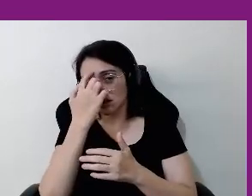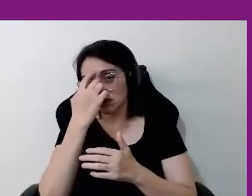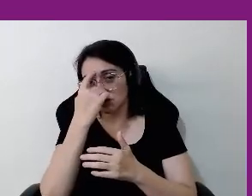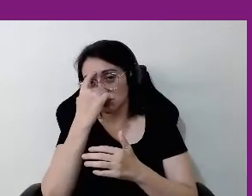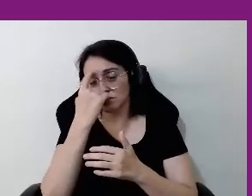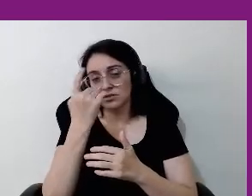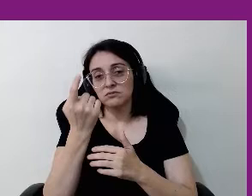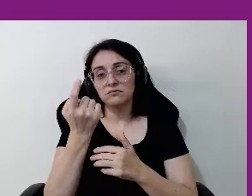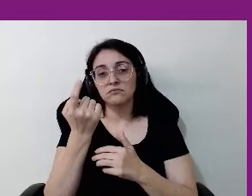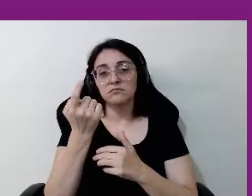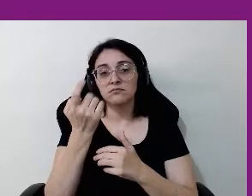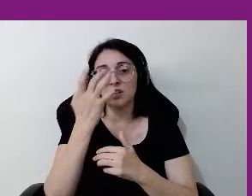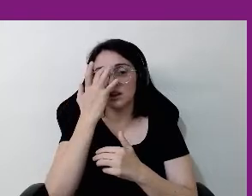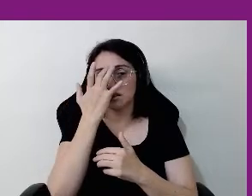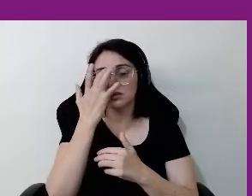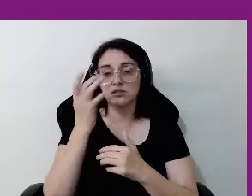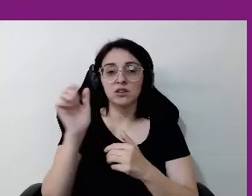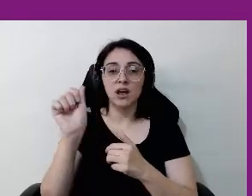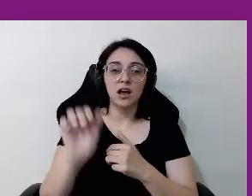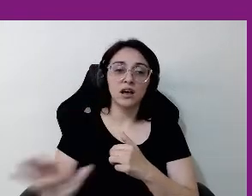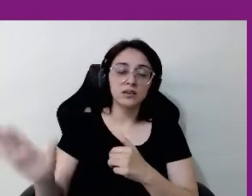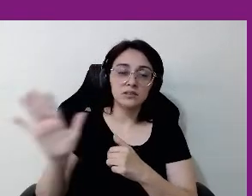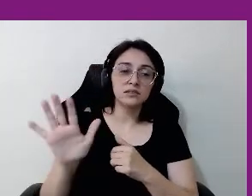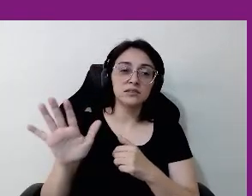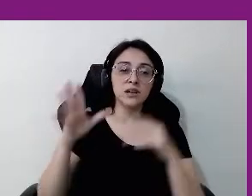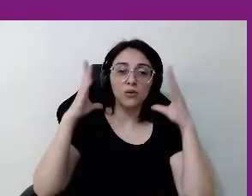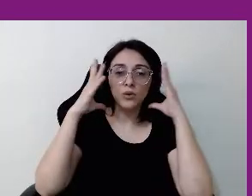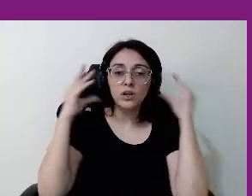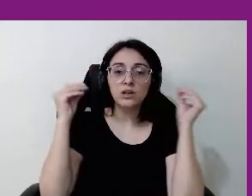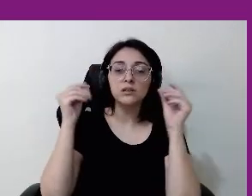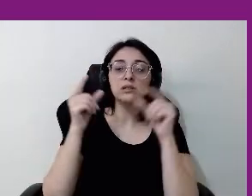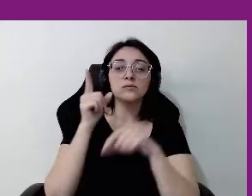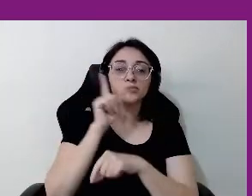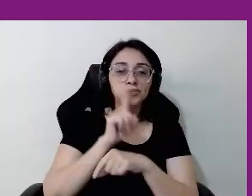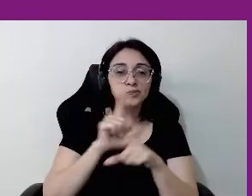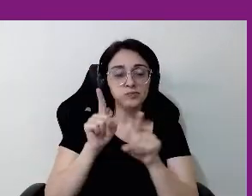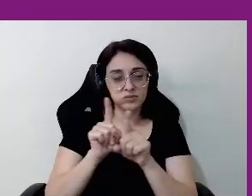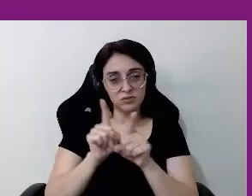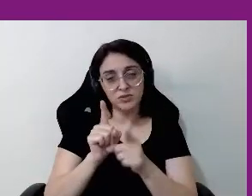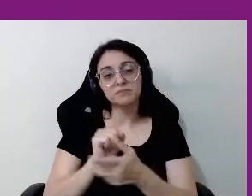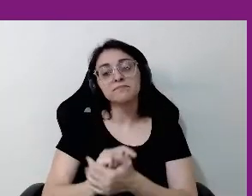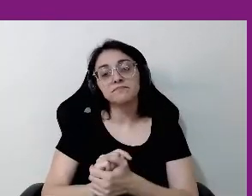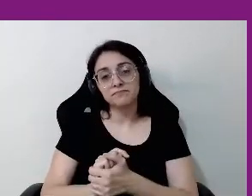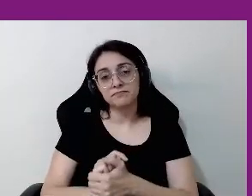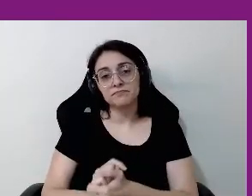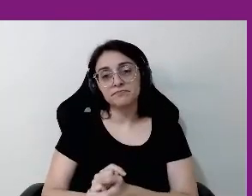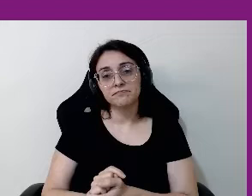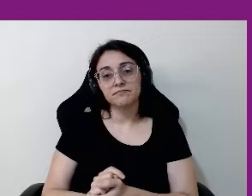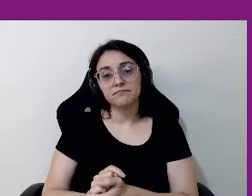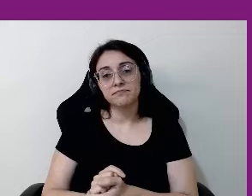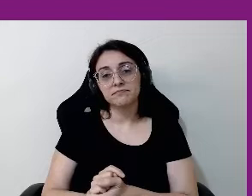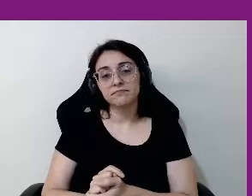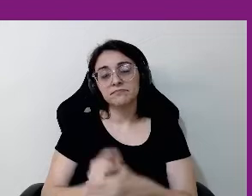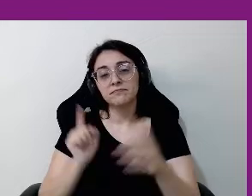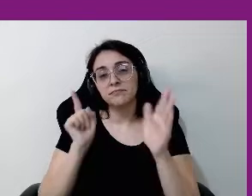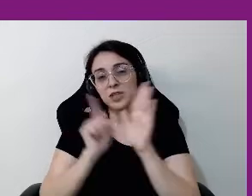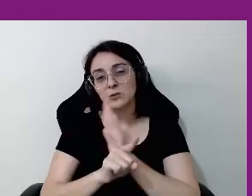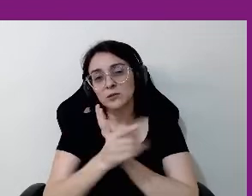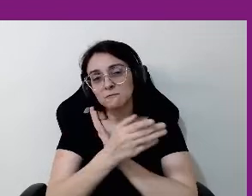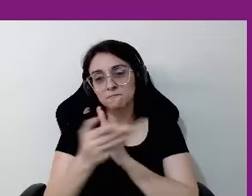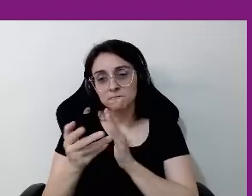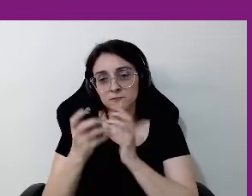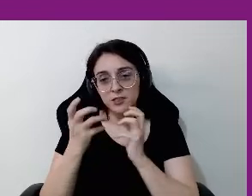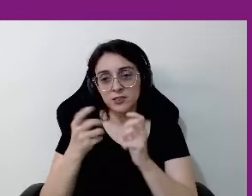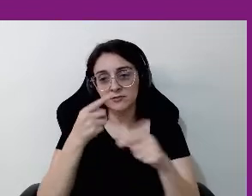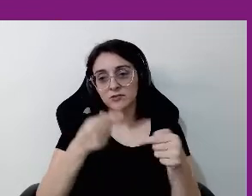Ásia, e também aconteceu na Holanda e também nos Estados Unidos. A pergunta que eu gostaria